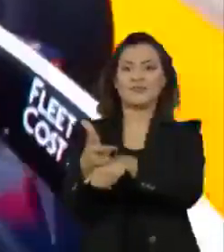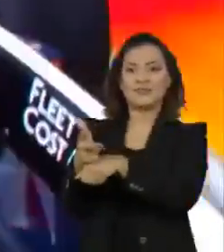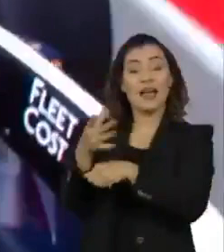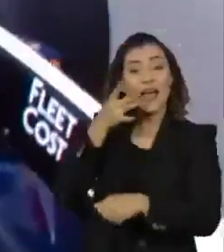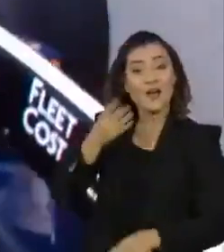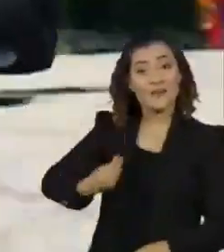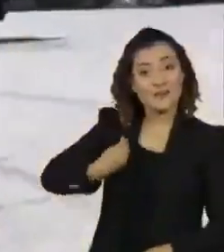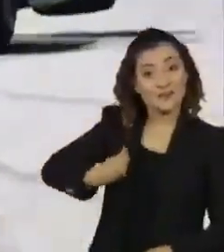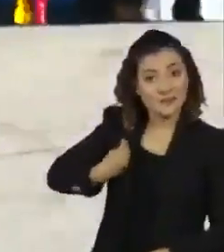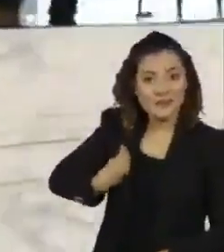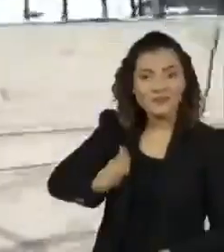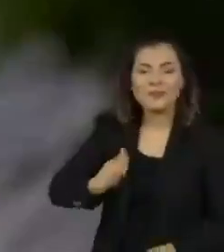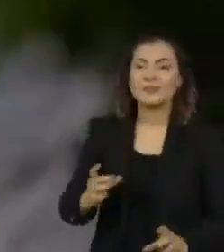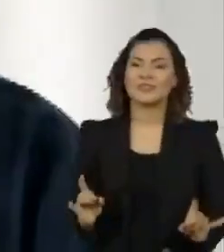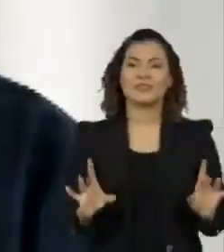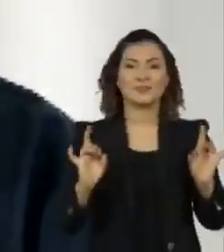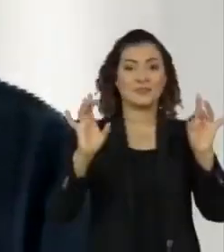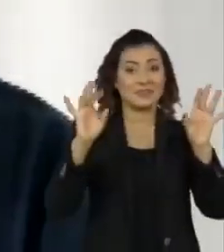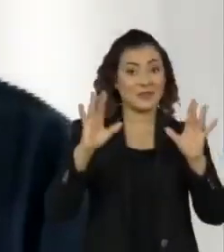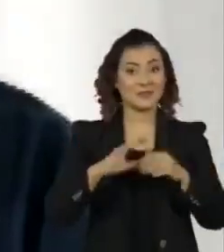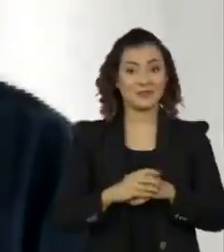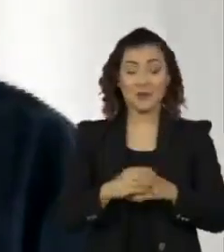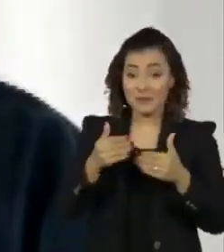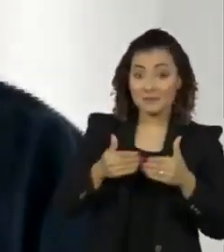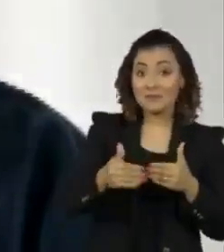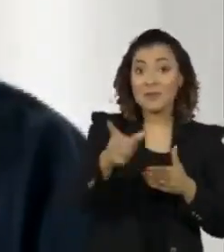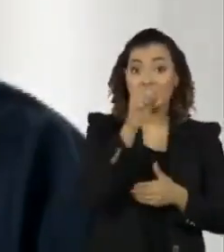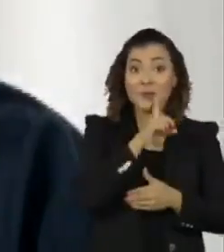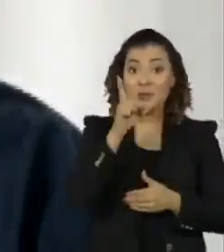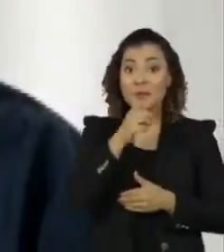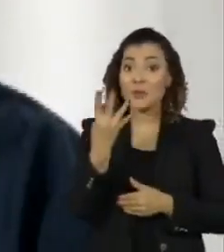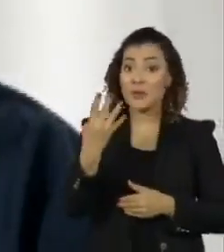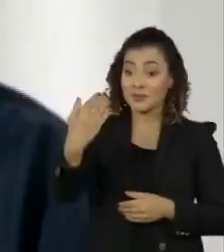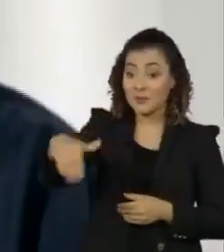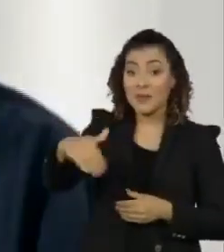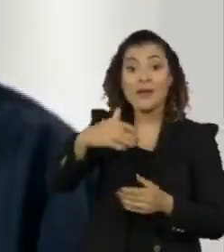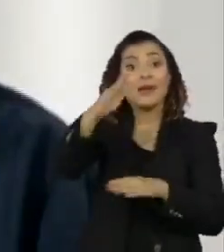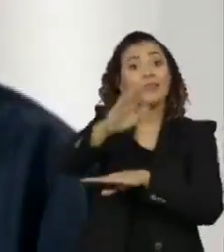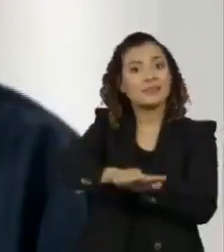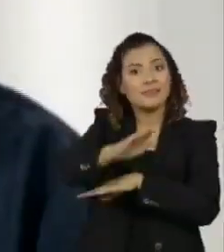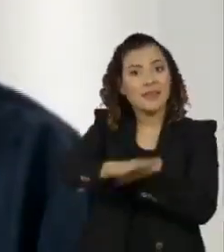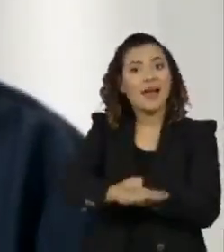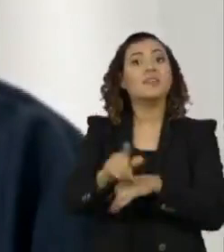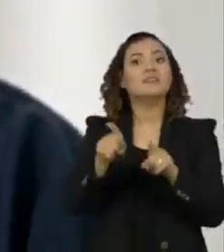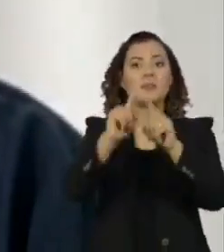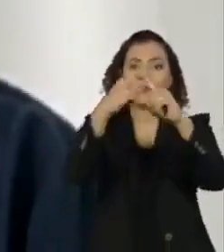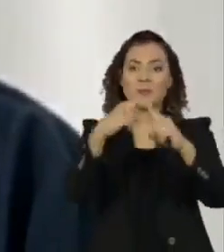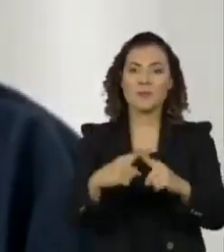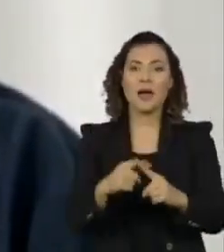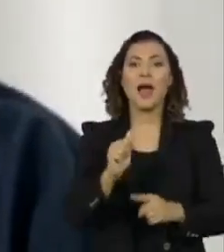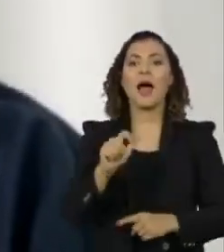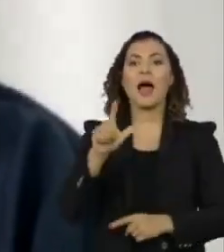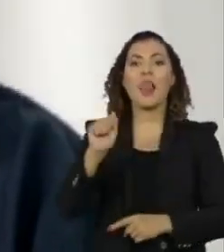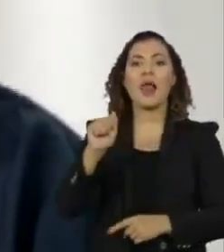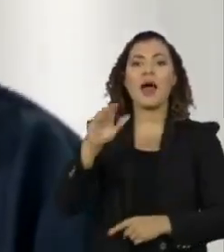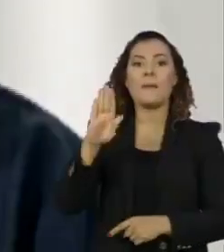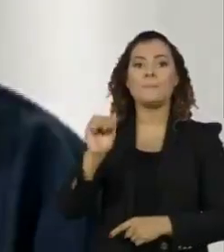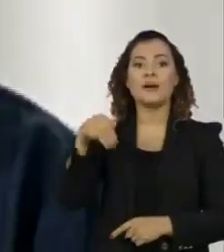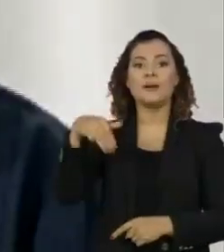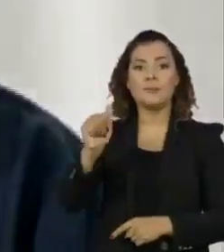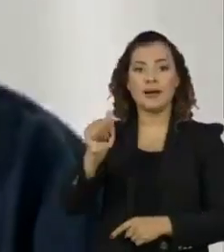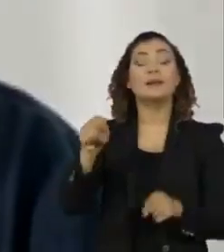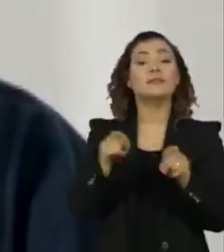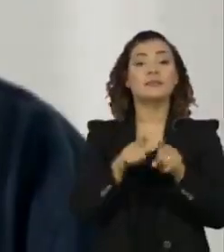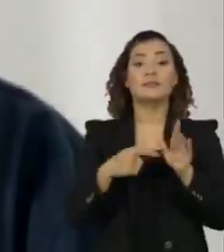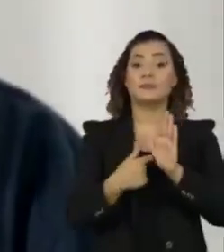ao vivo e com exclusividade. A partir desse domingo, 4:30 da tarde, com o GP de Barber no Alabama, até a final em Long Beach, no